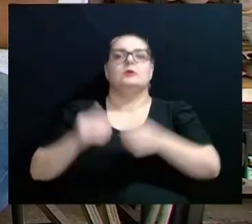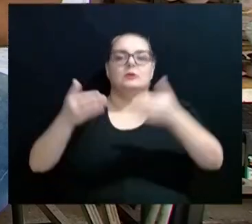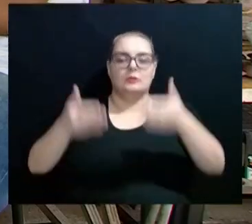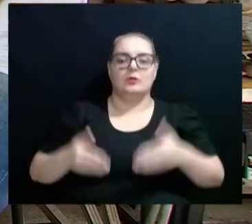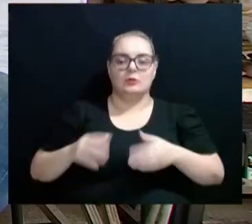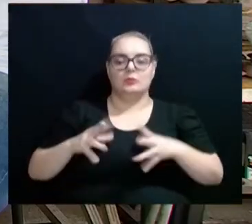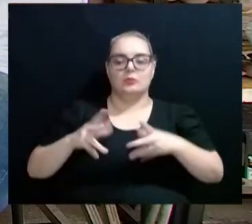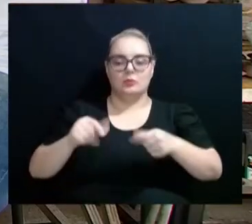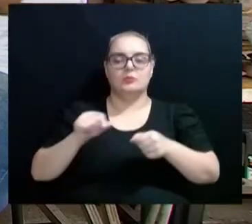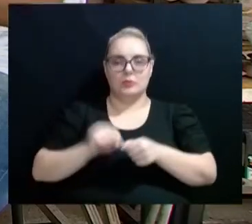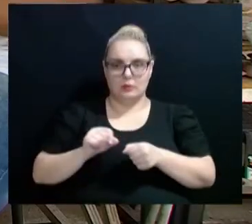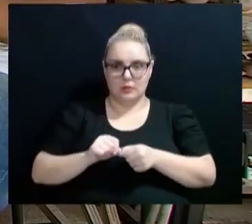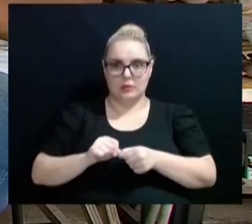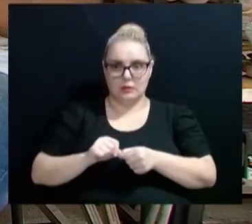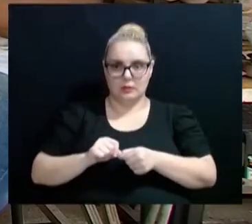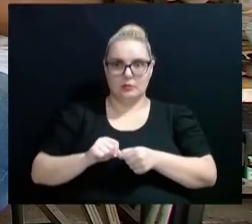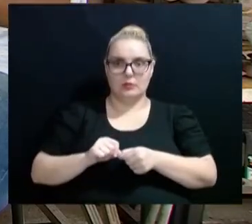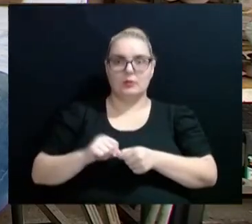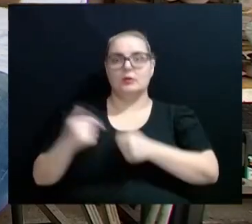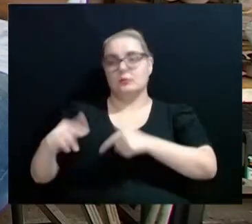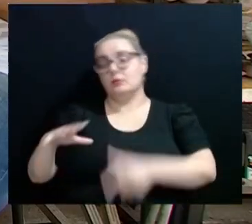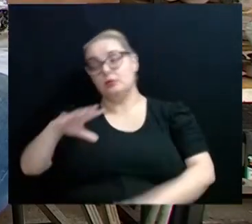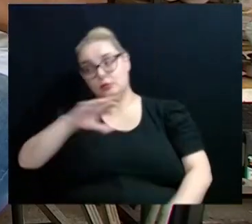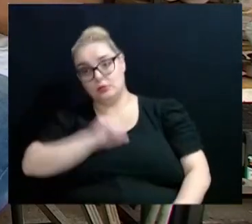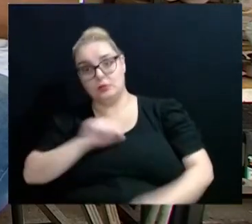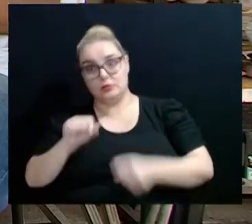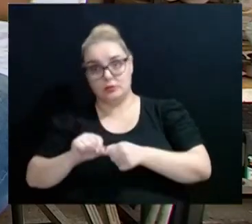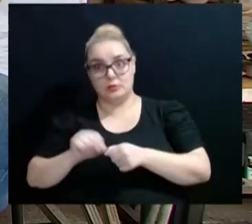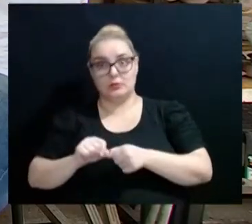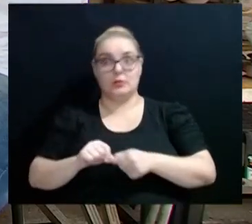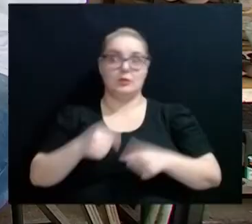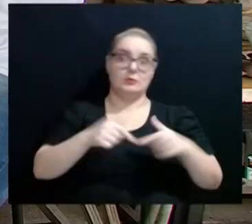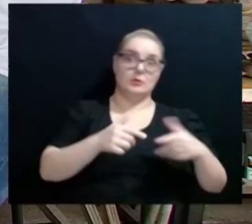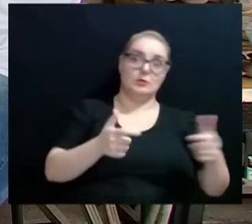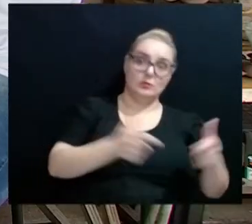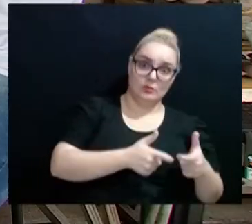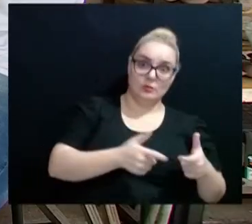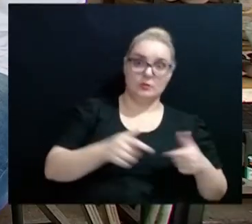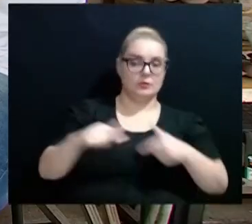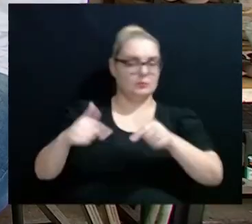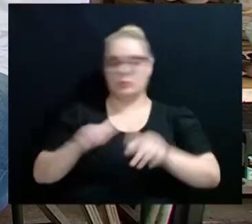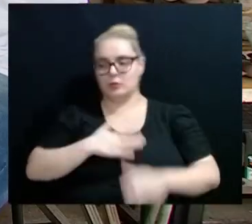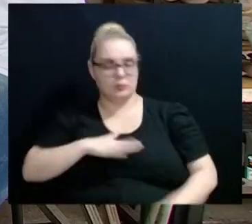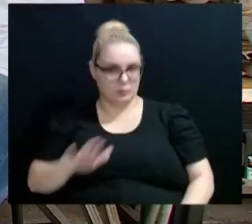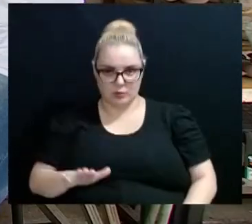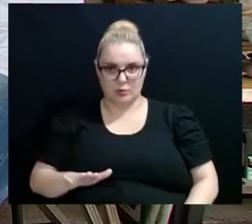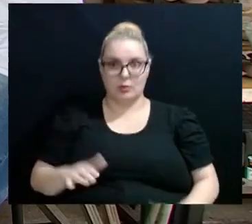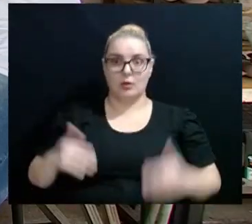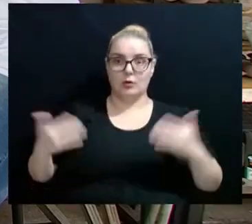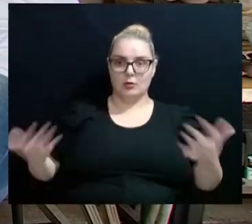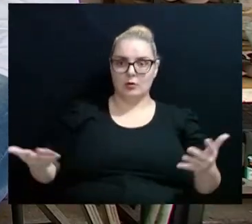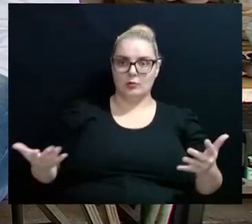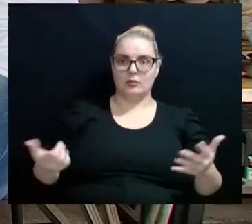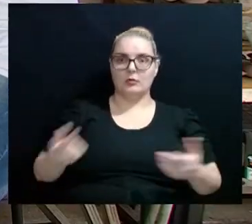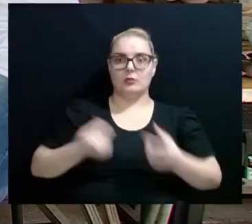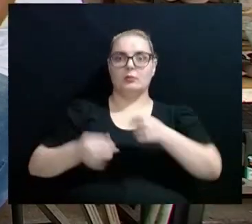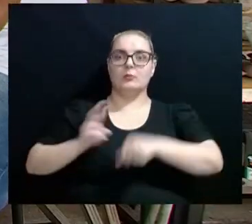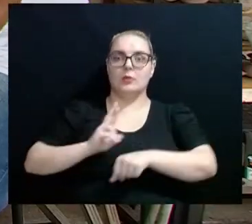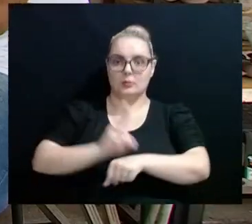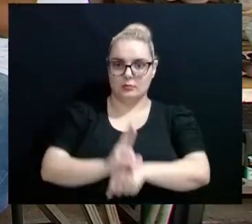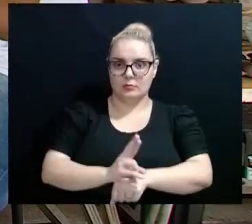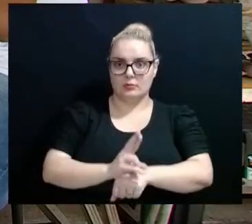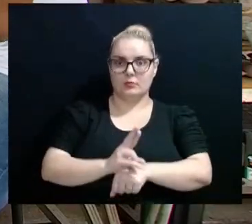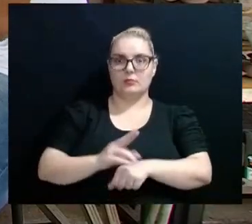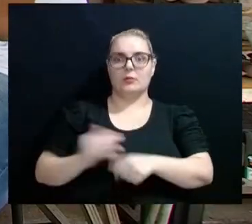fazia. Isso aqui, trabalhos que eu faço. Todos eles. Trabalhos que eu gosto de fazer, trabalho que eu gosto menos, trabalho que eu não gosto.